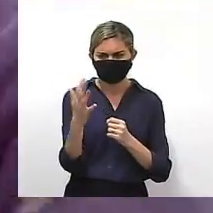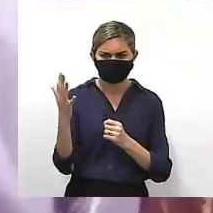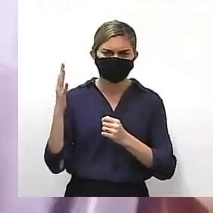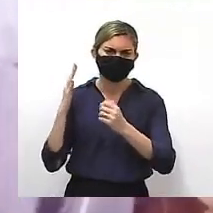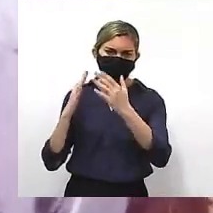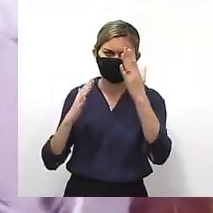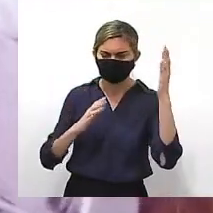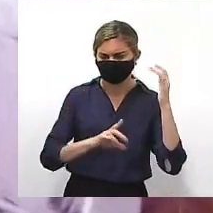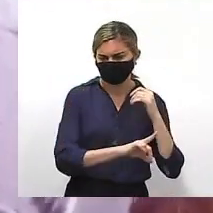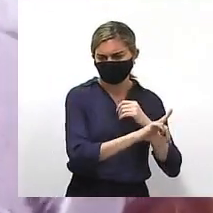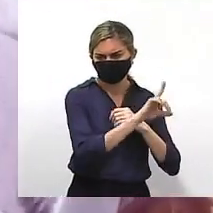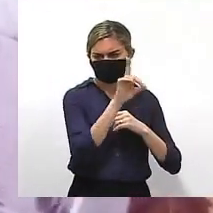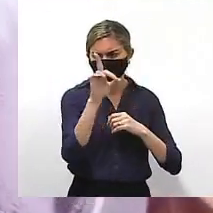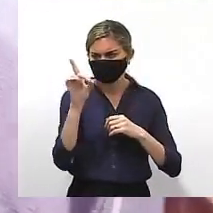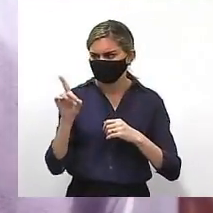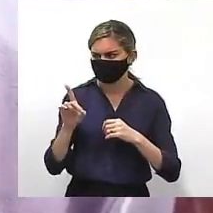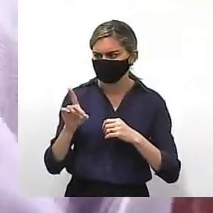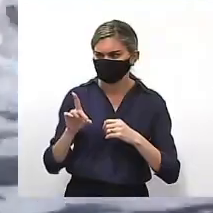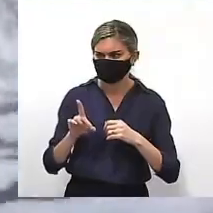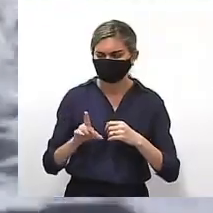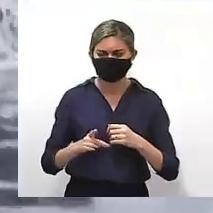Deus.